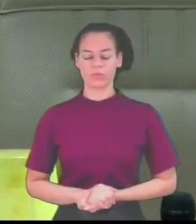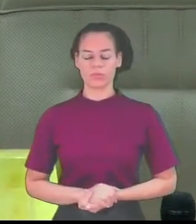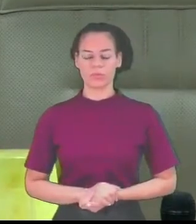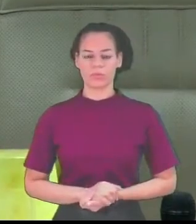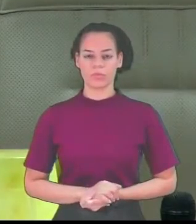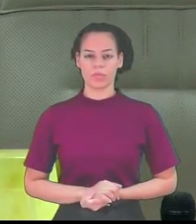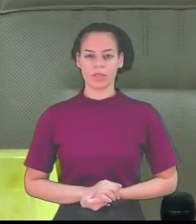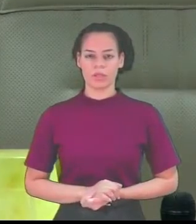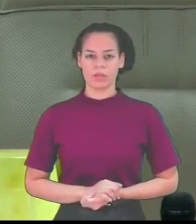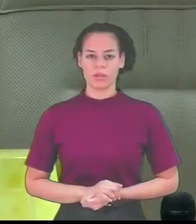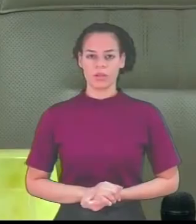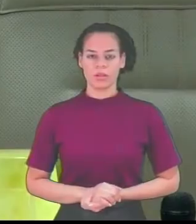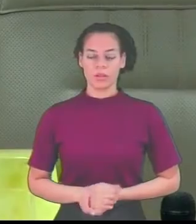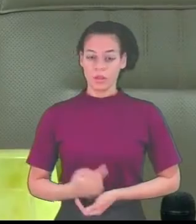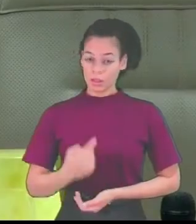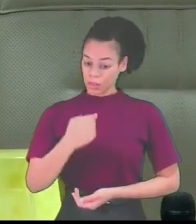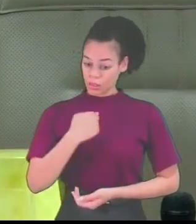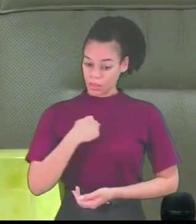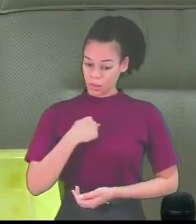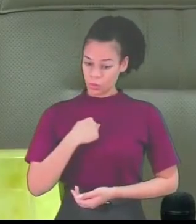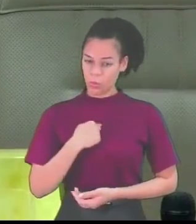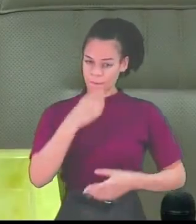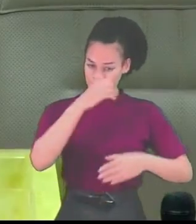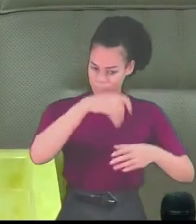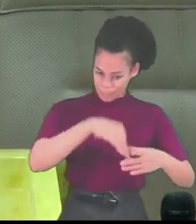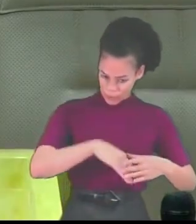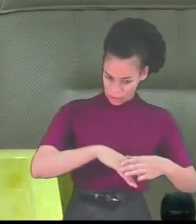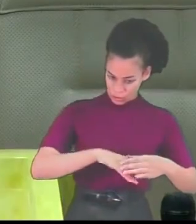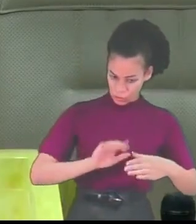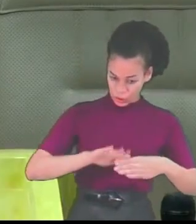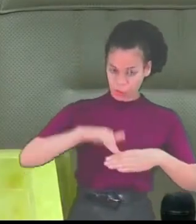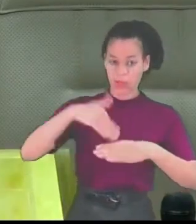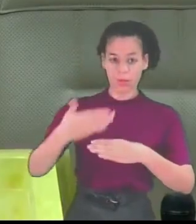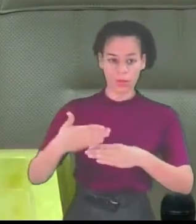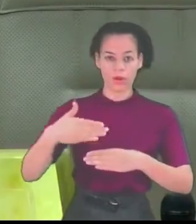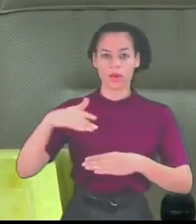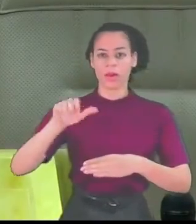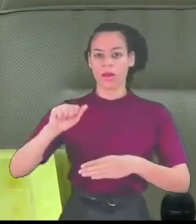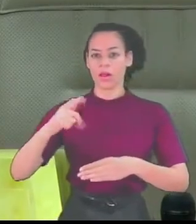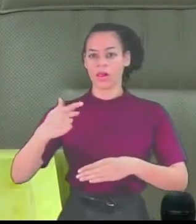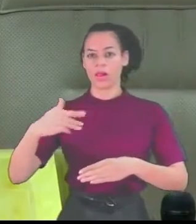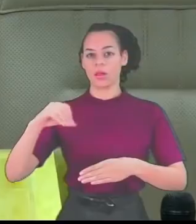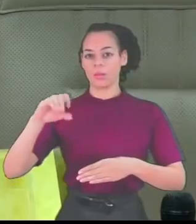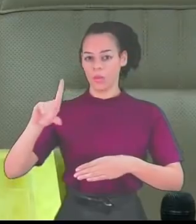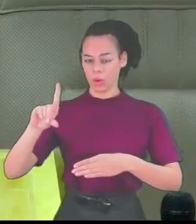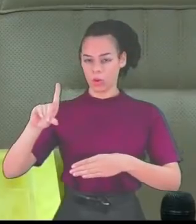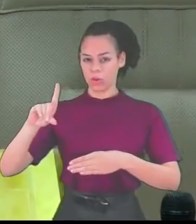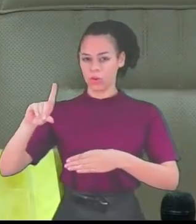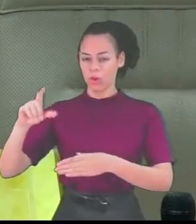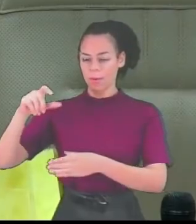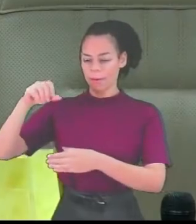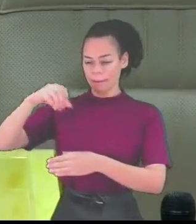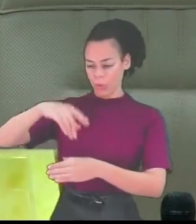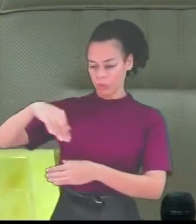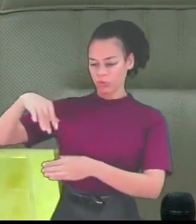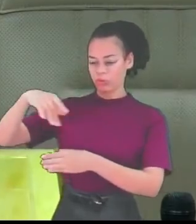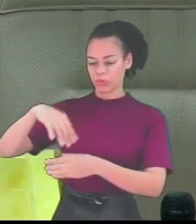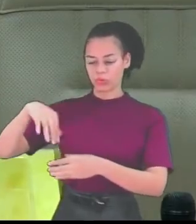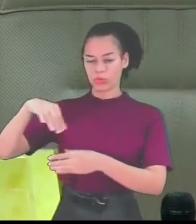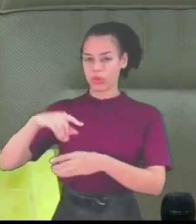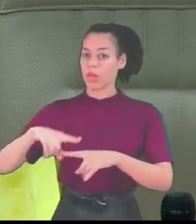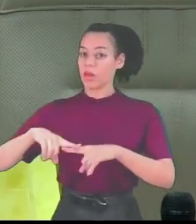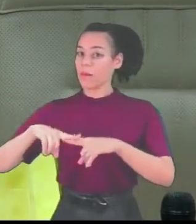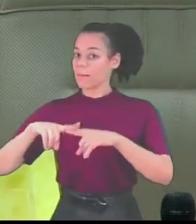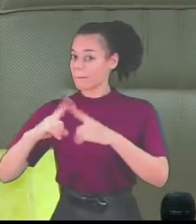planto Apolo rega mais o crescimento a